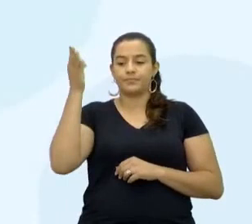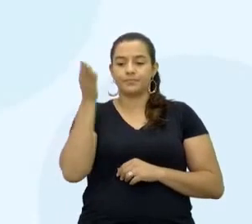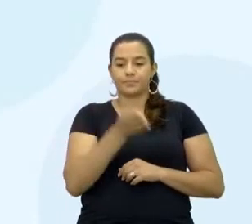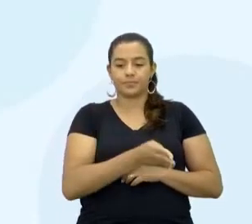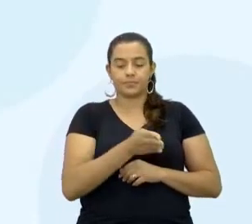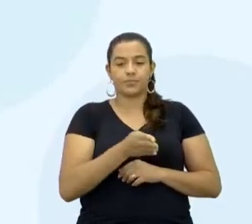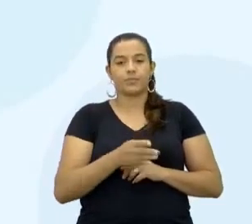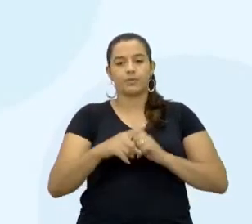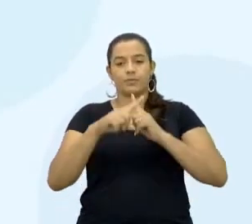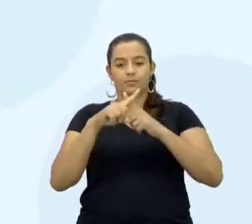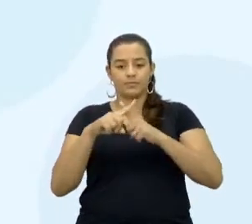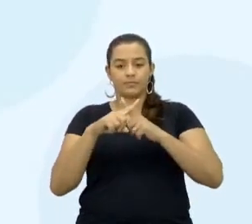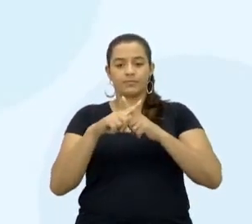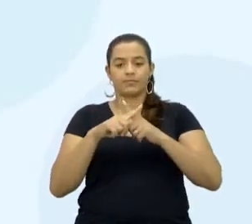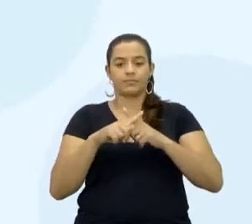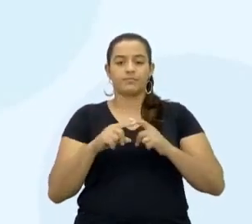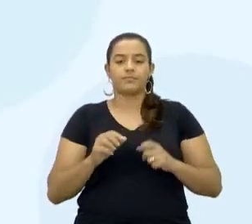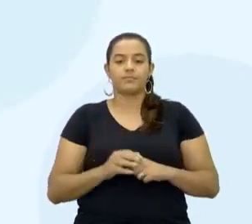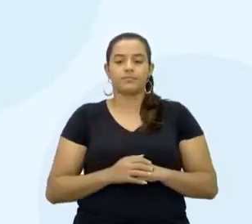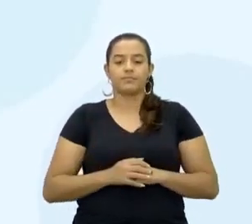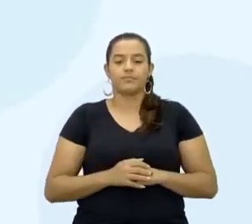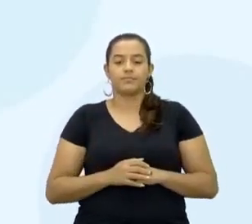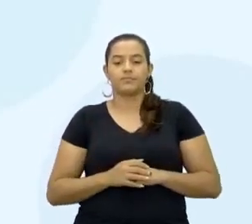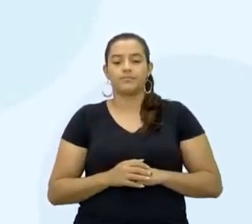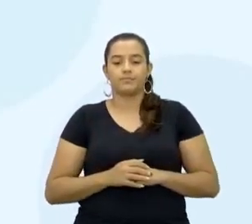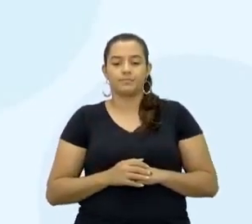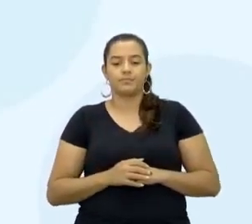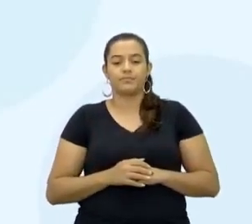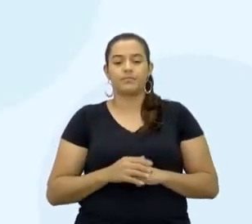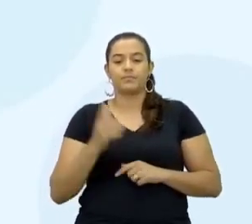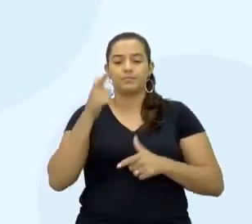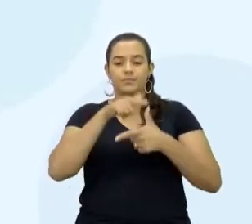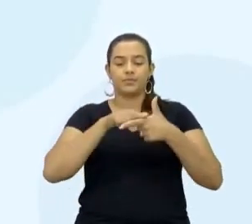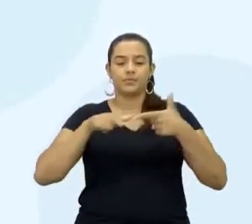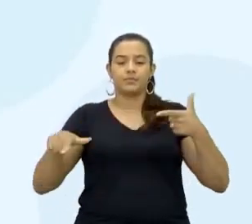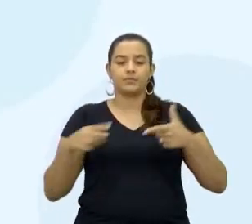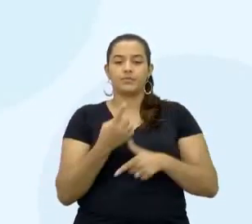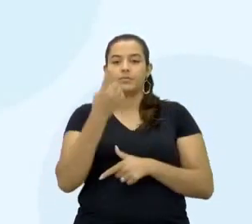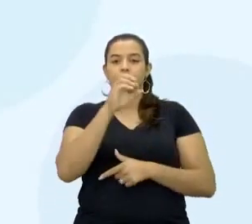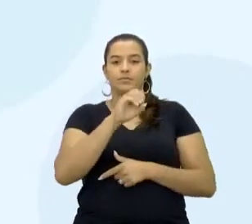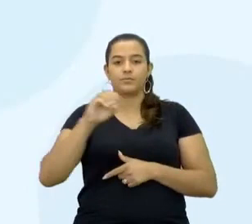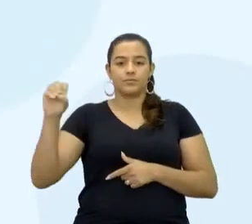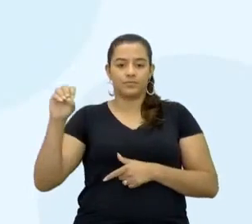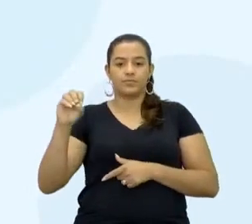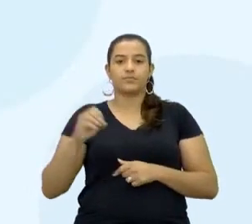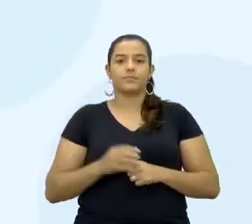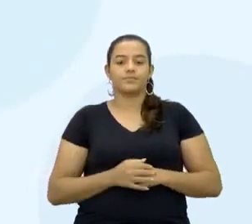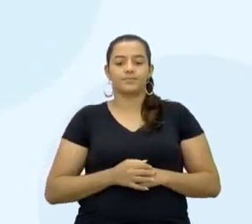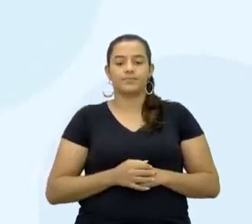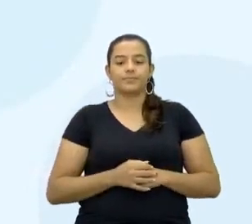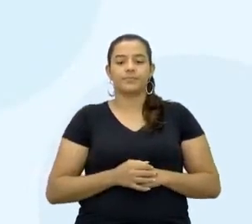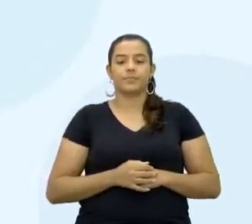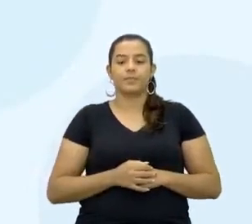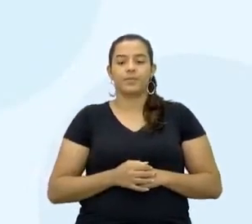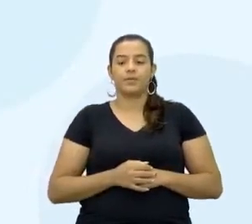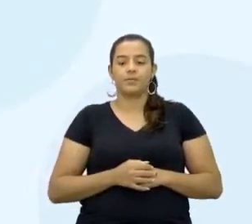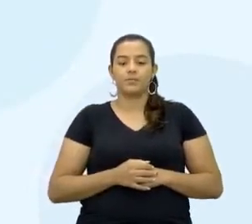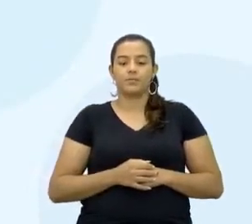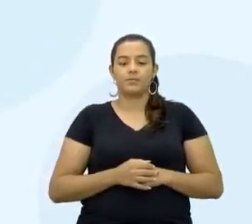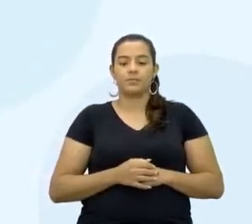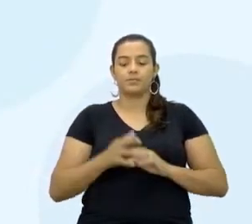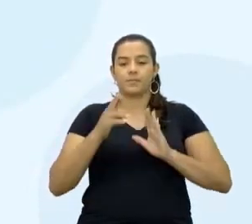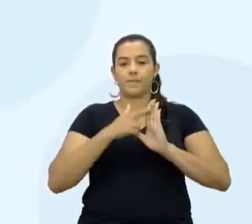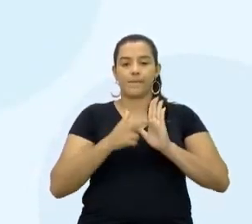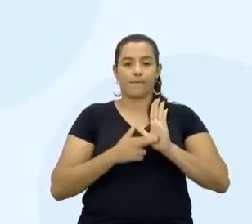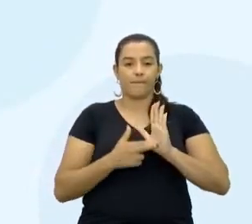então é a mesma coisa que fazer assim, ó, 0,9 dividido por 100, não é isso? Fazendo a regra de 3, né? Fazendo